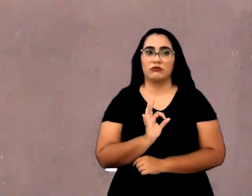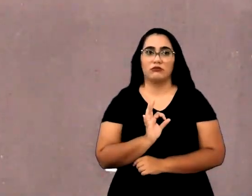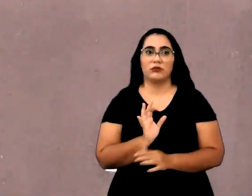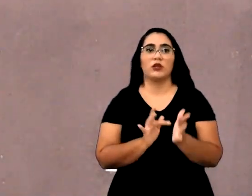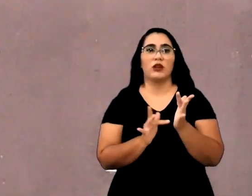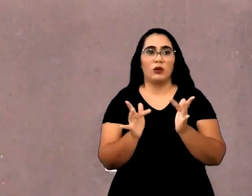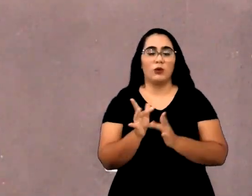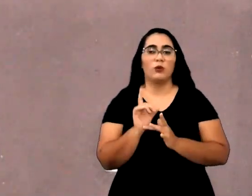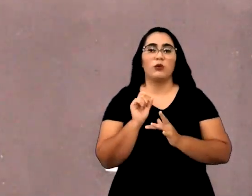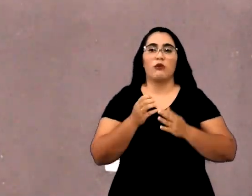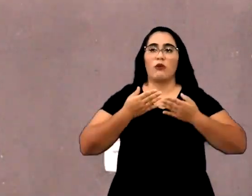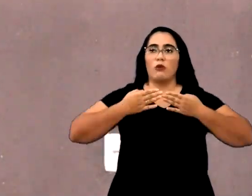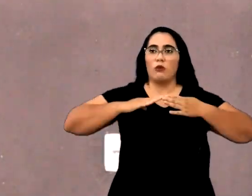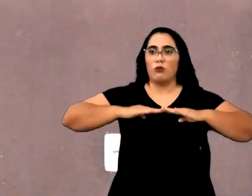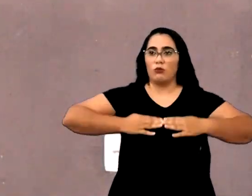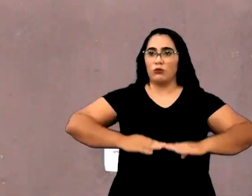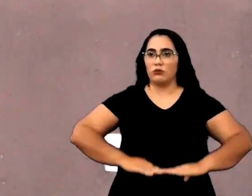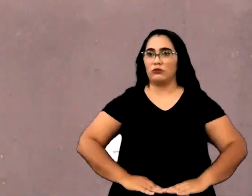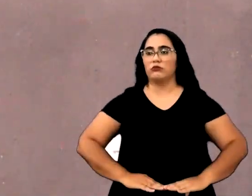Ele se humilhou,